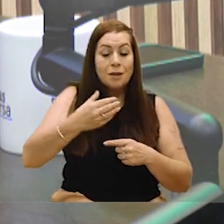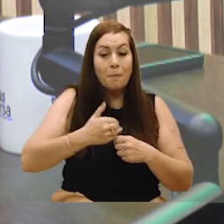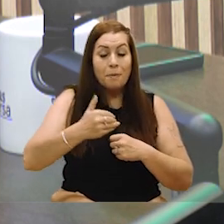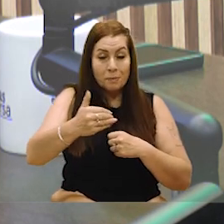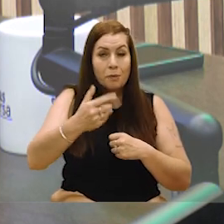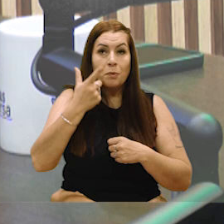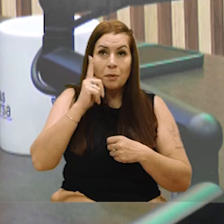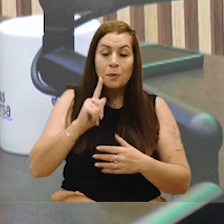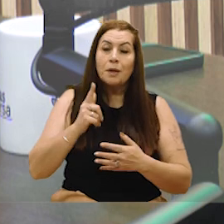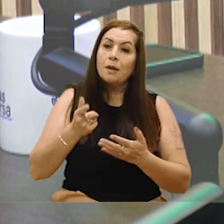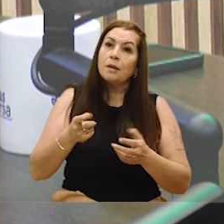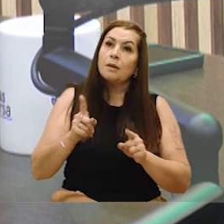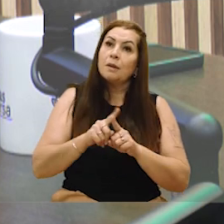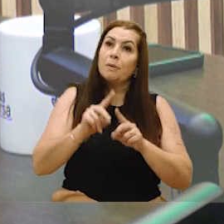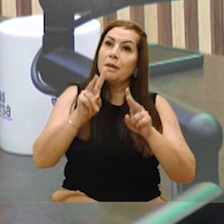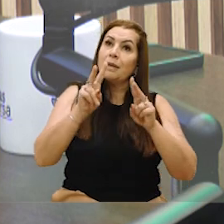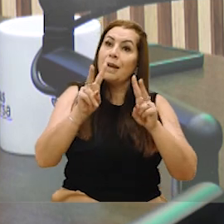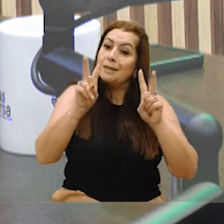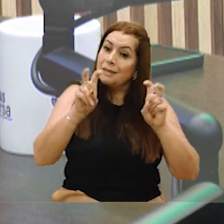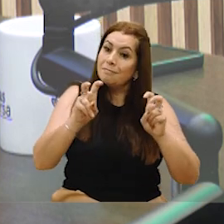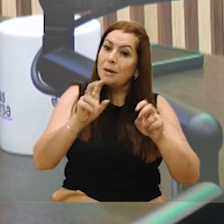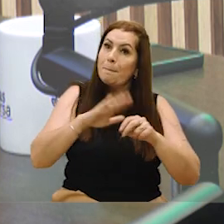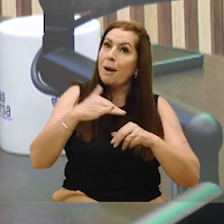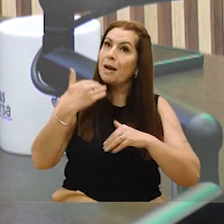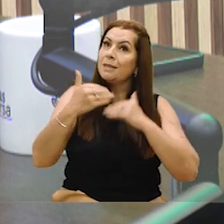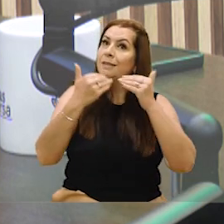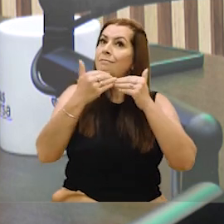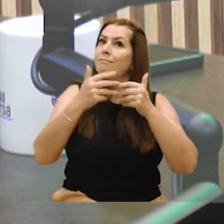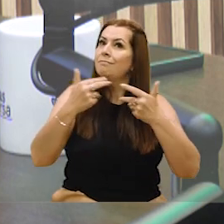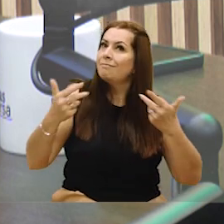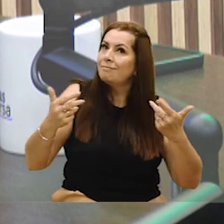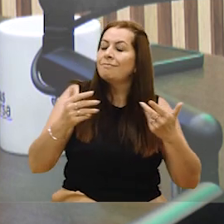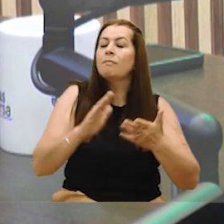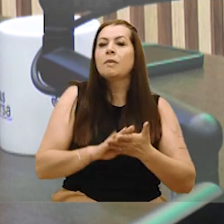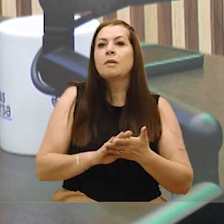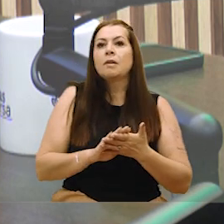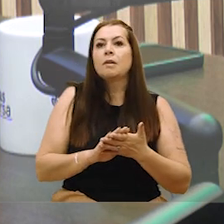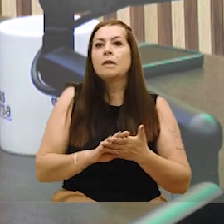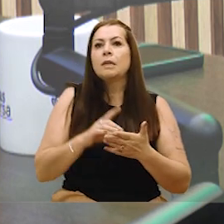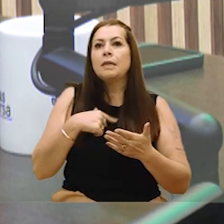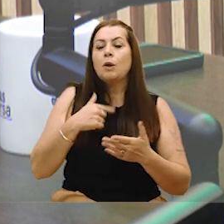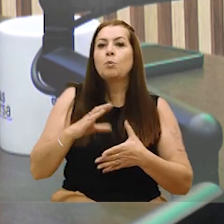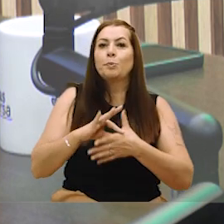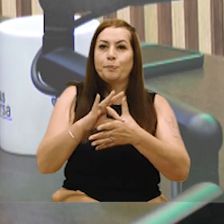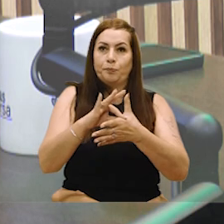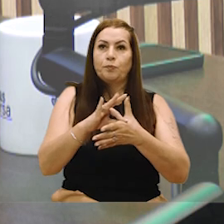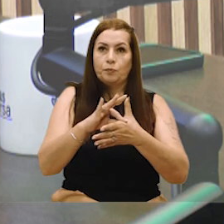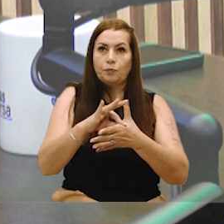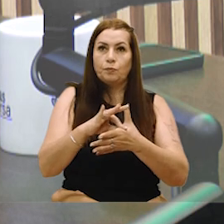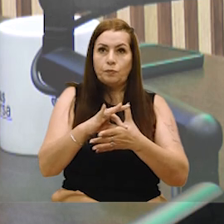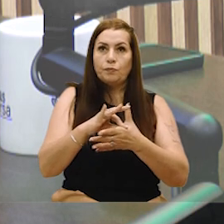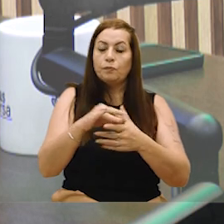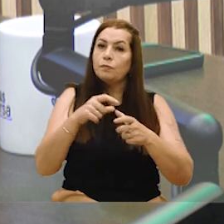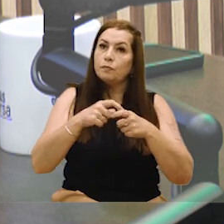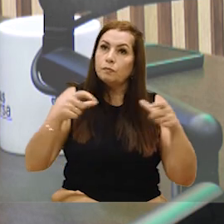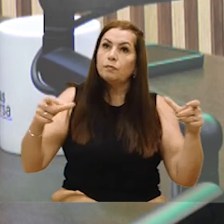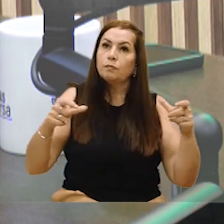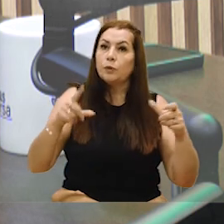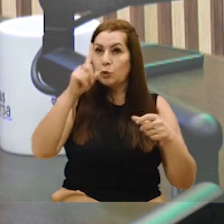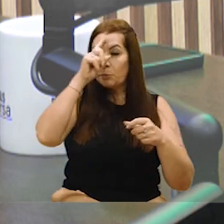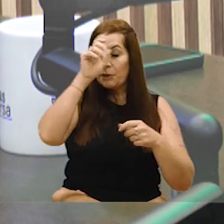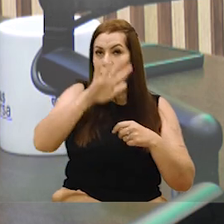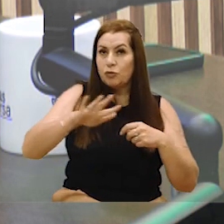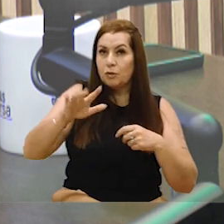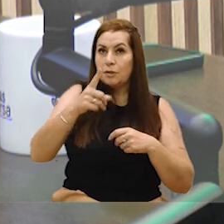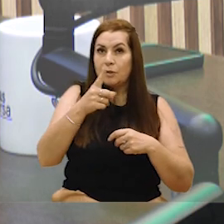mandato, e causas foram se tornando mais nobres, mais vultuosas. E eu liderei a ampliação do Hospital